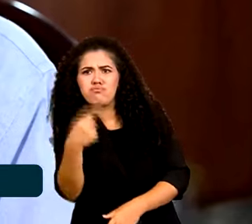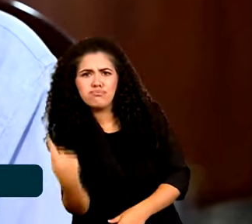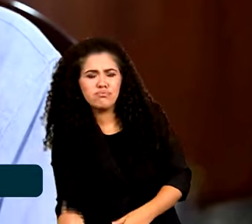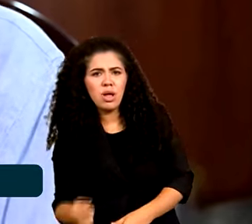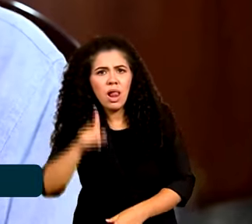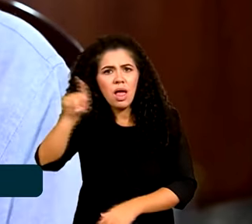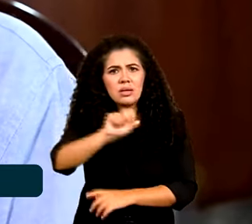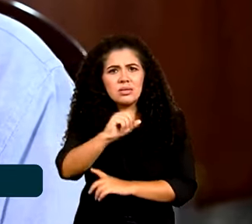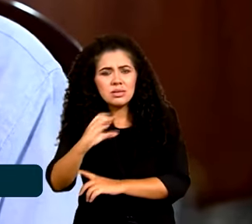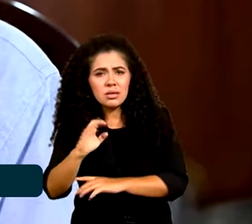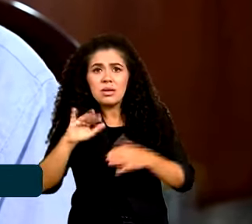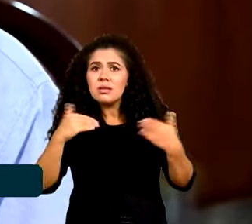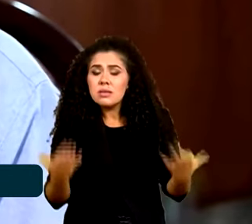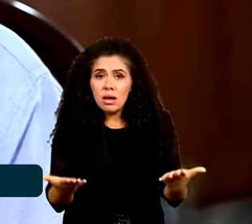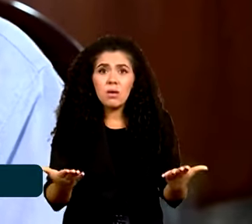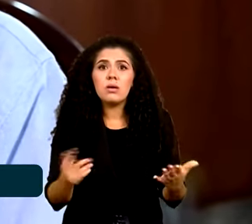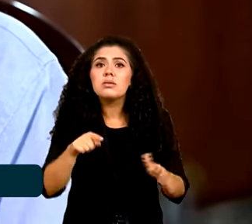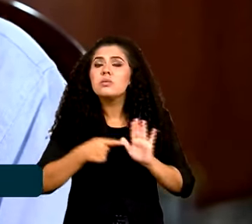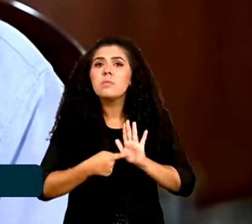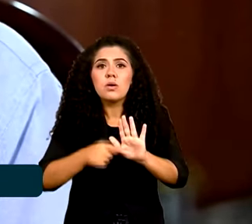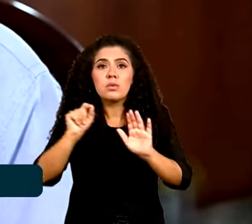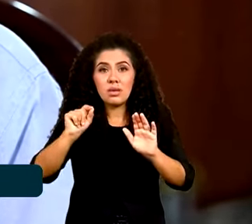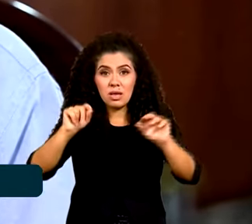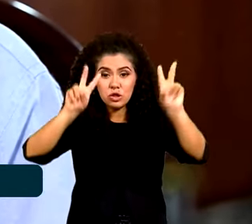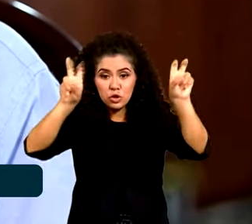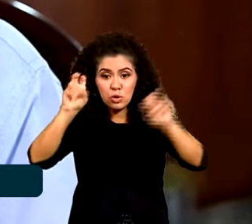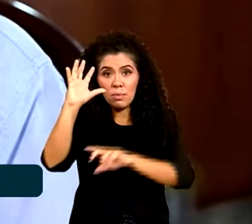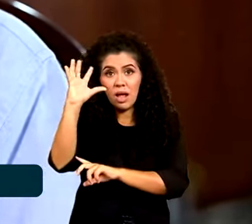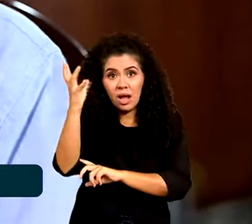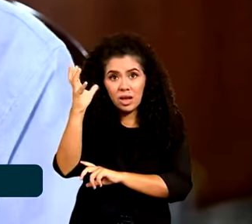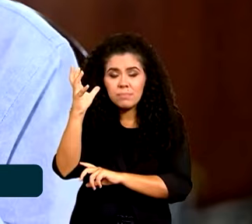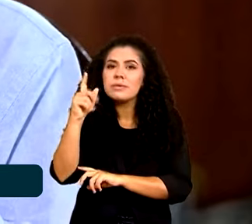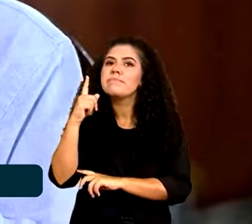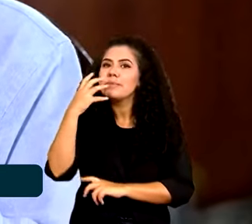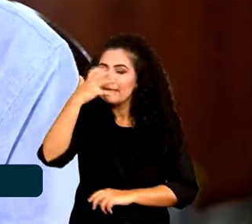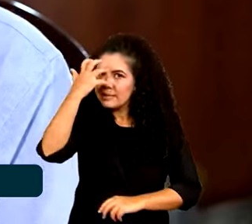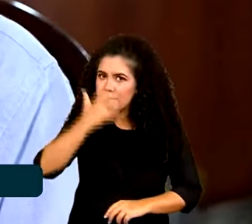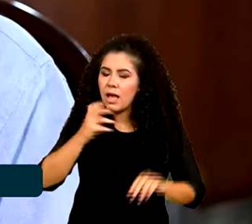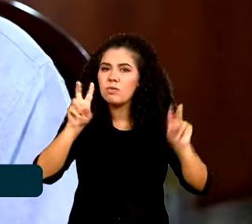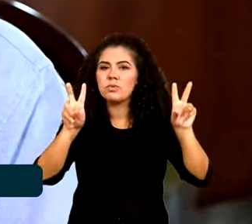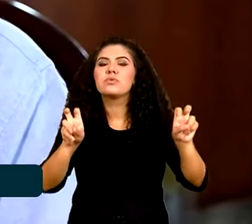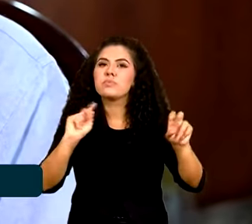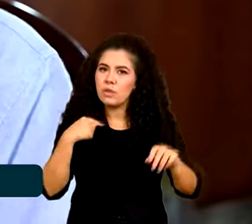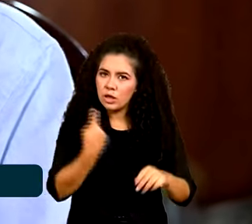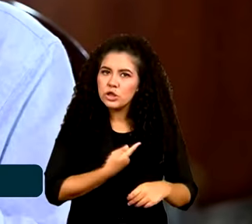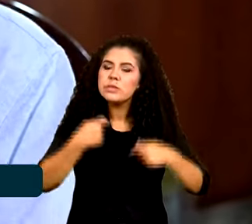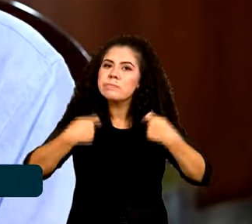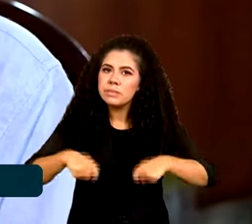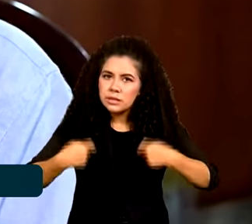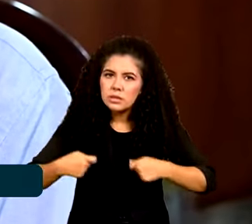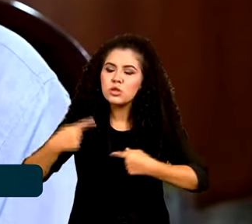demonstração de que a questão climática é mais séria é preciso a gente levar mais a sério ter